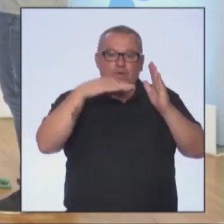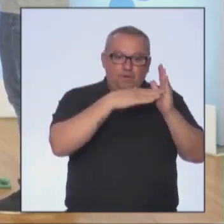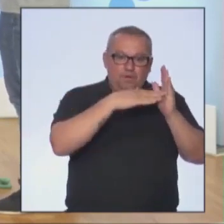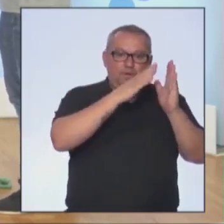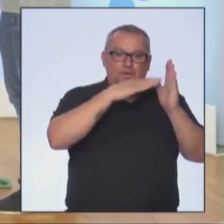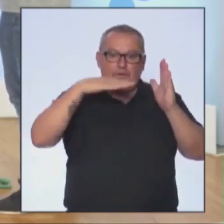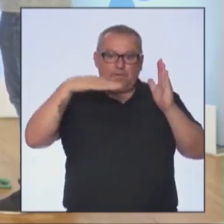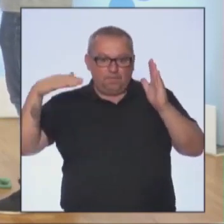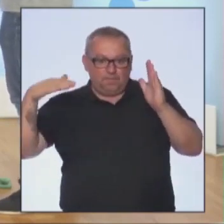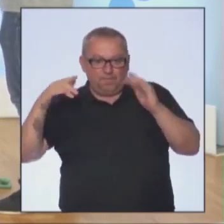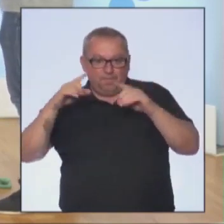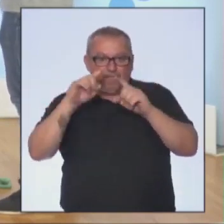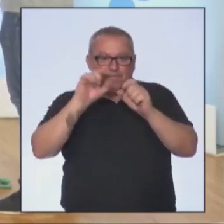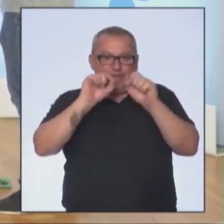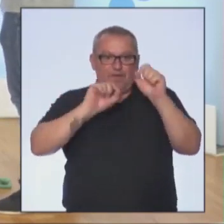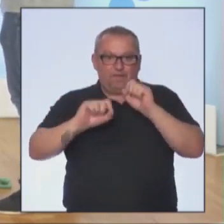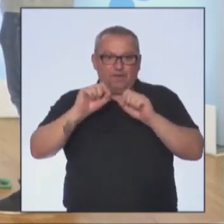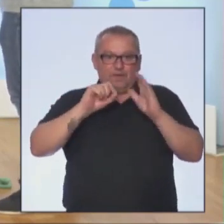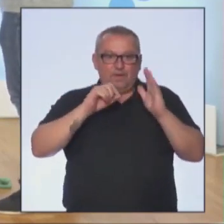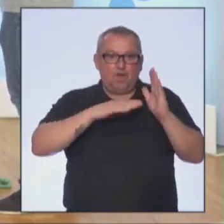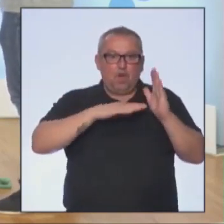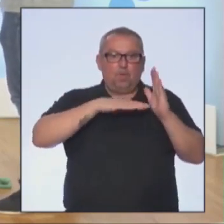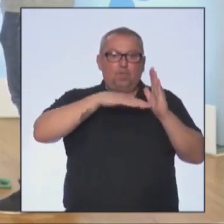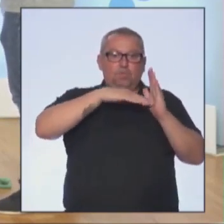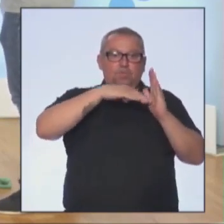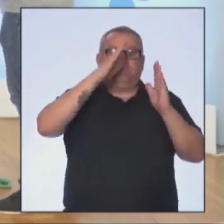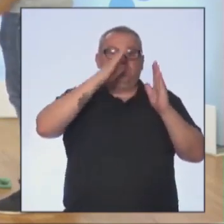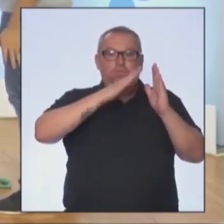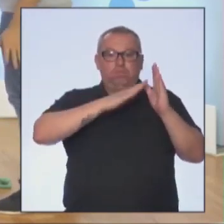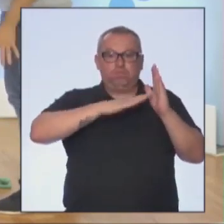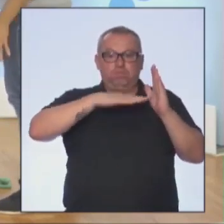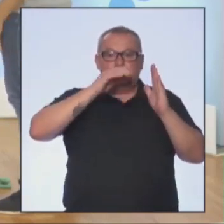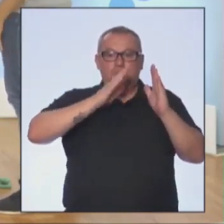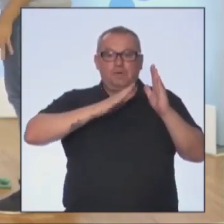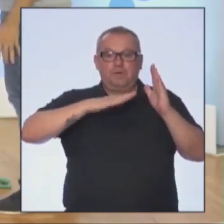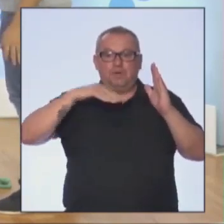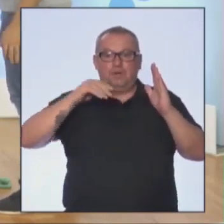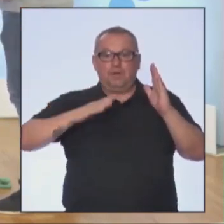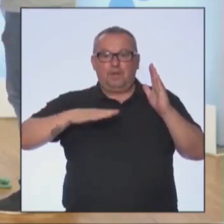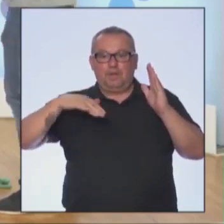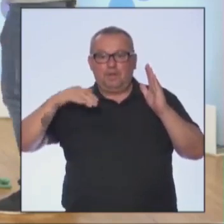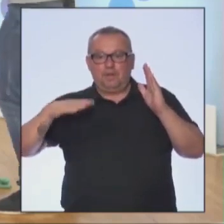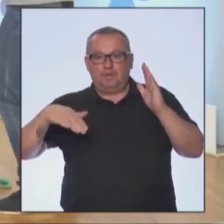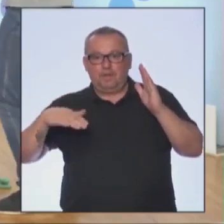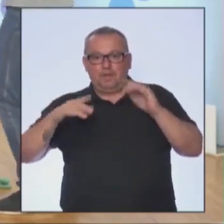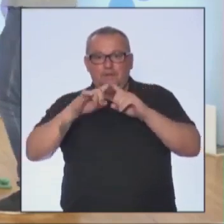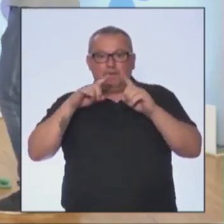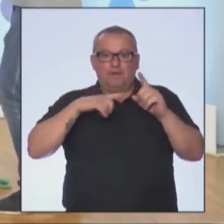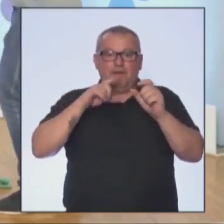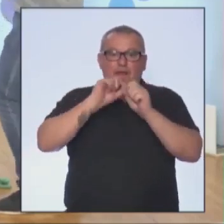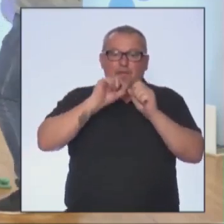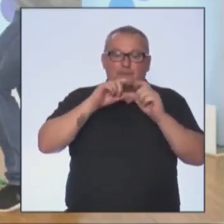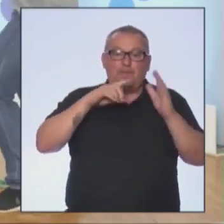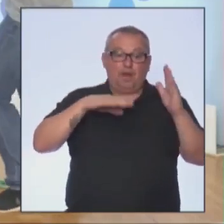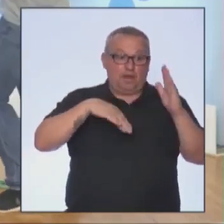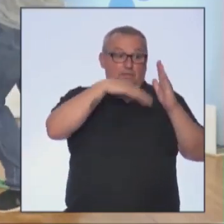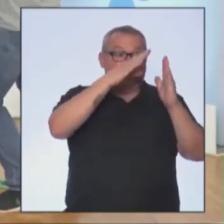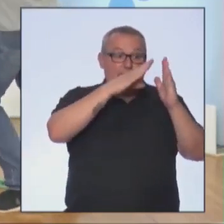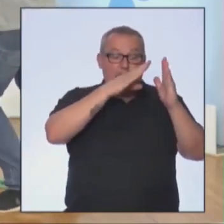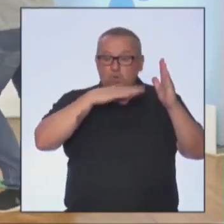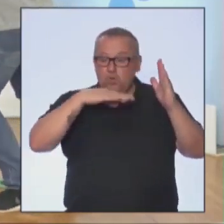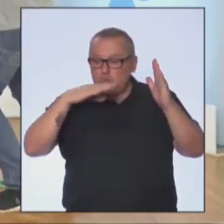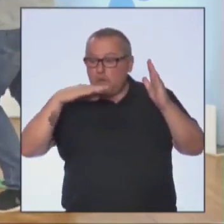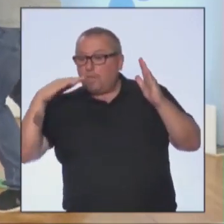olha só, eu faço uma onda para cima, assim, ó. Só que quando ela reflete lá, ela vira para baixo. Quando